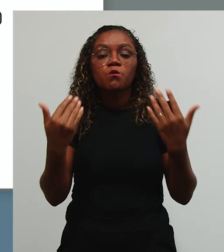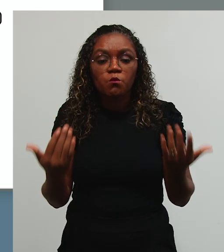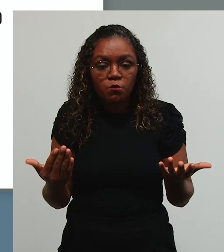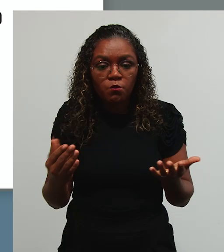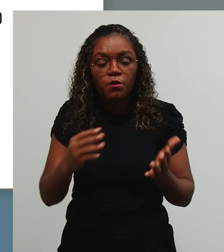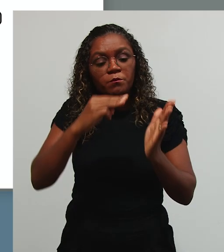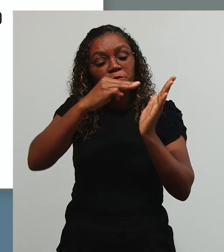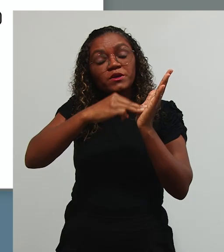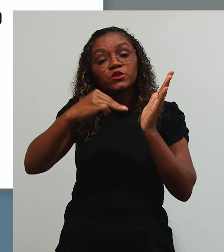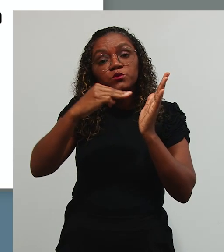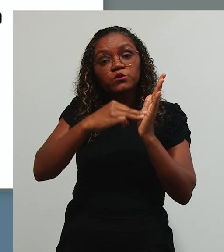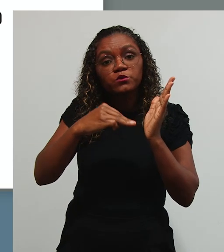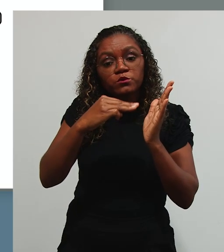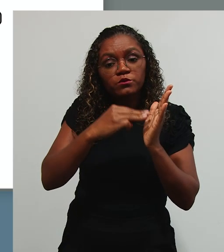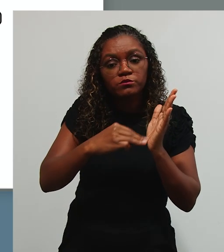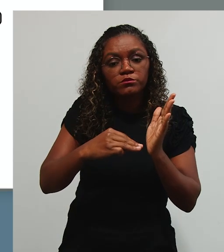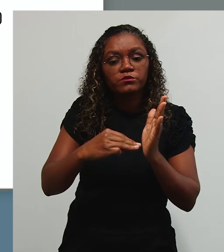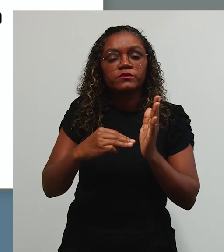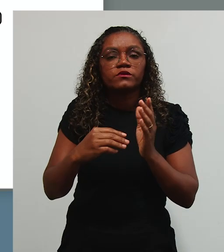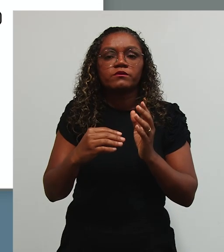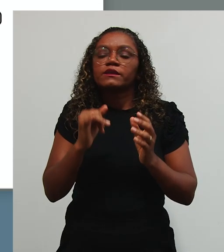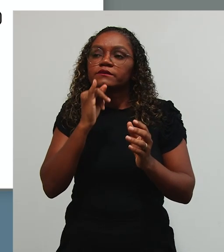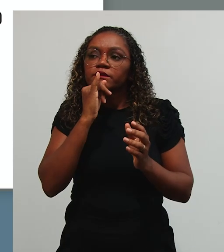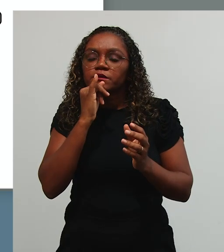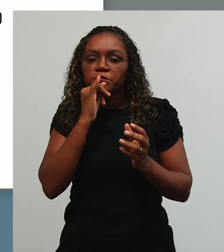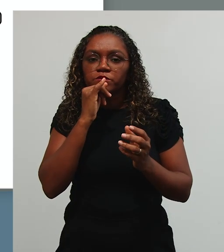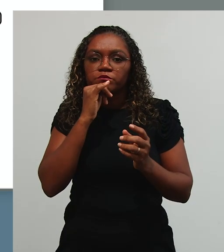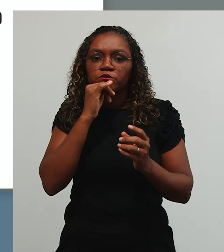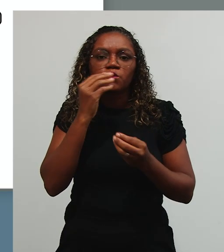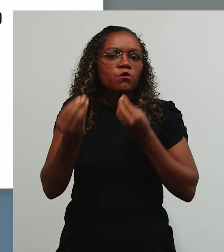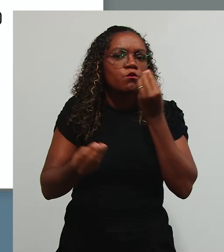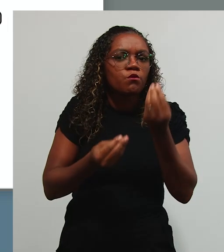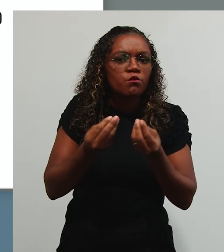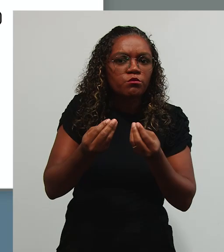Lembrando que o percurso metodológico é o como fazer.